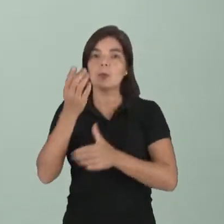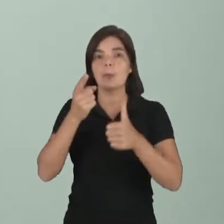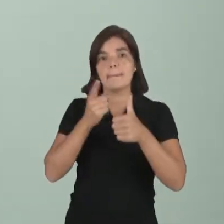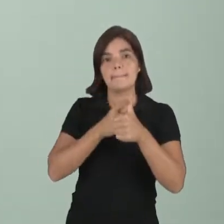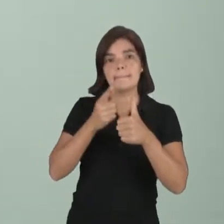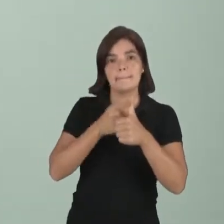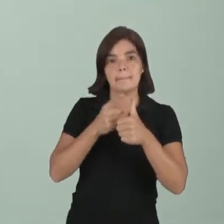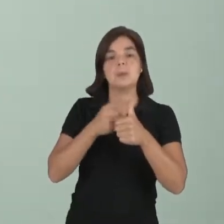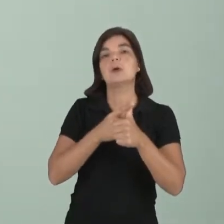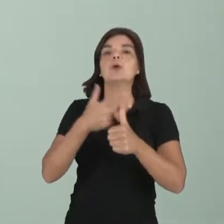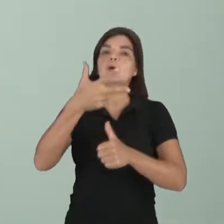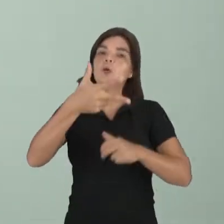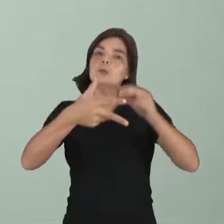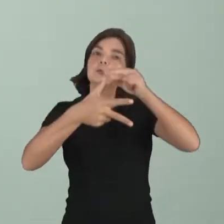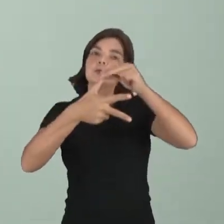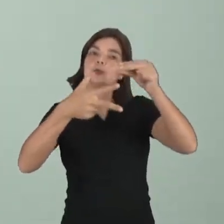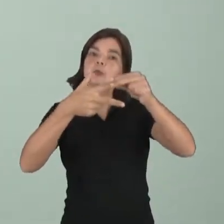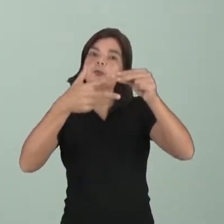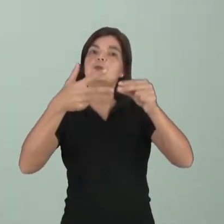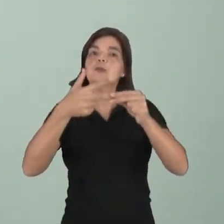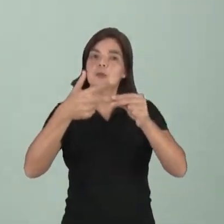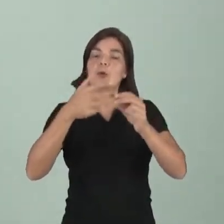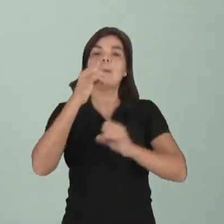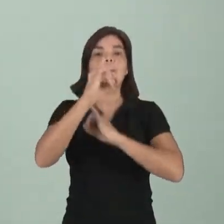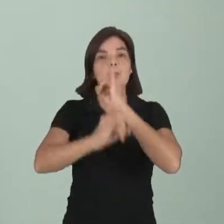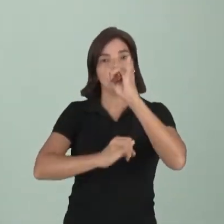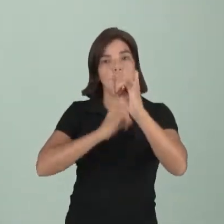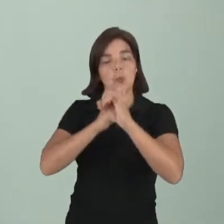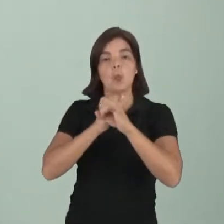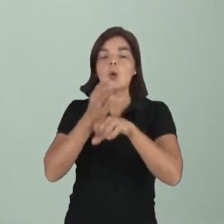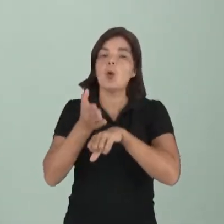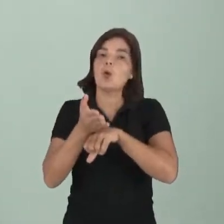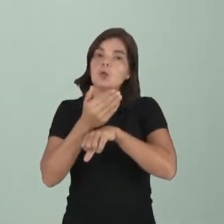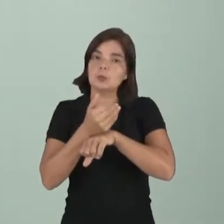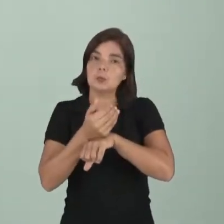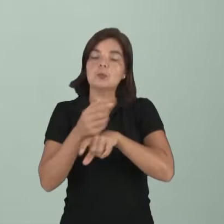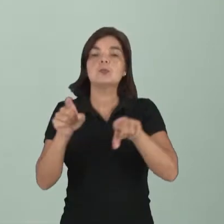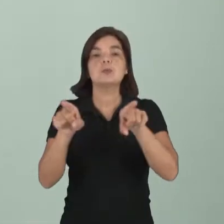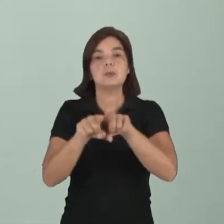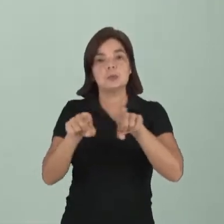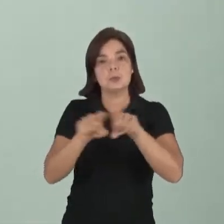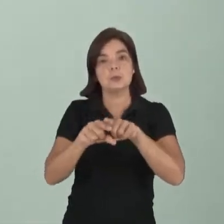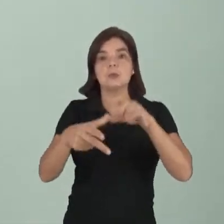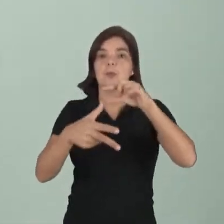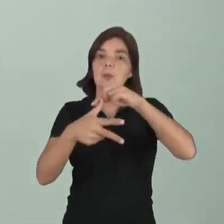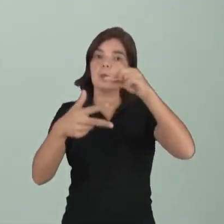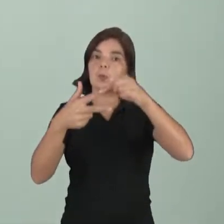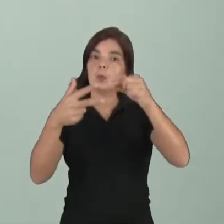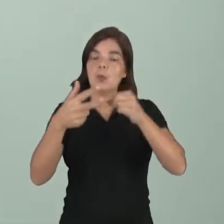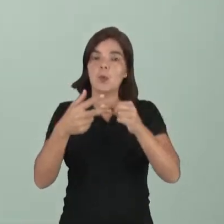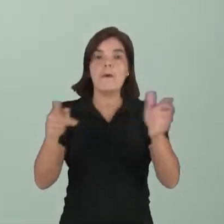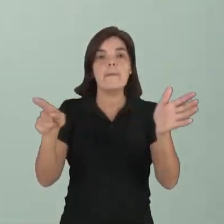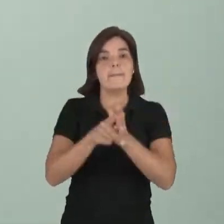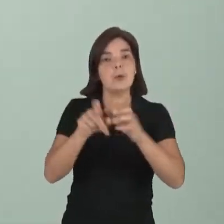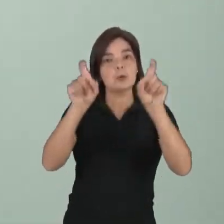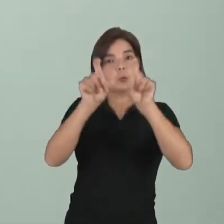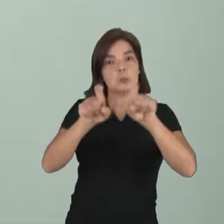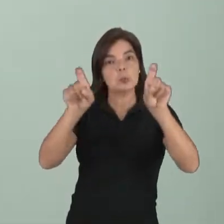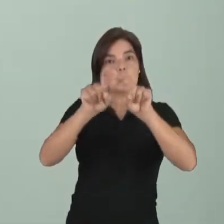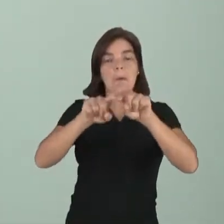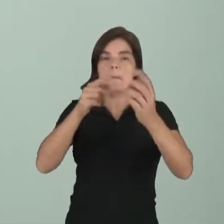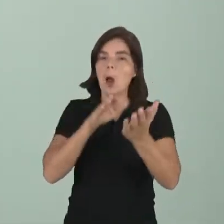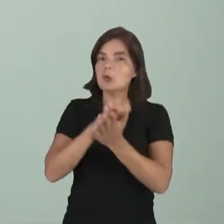primeira edição do Enem Digital, uma prova do Enem, do Exame Nacional do Ensino Médio, feita no computador, não